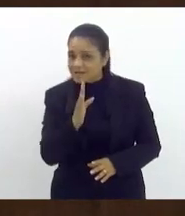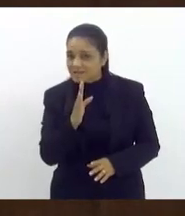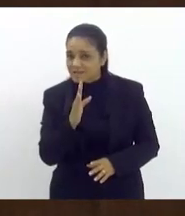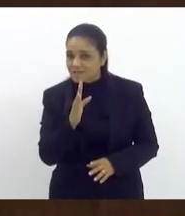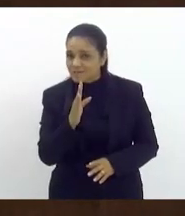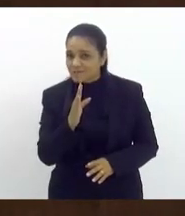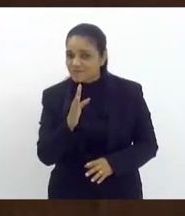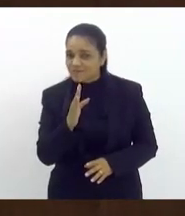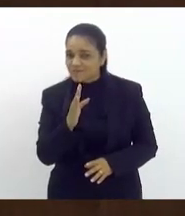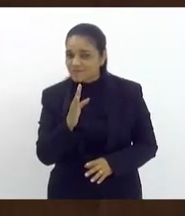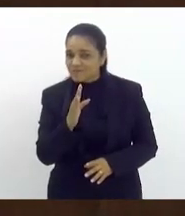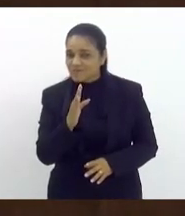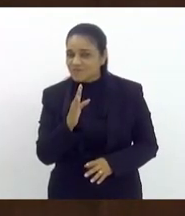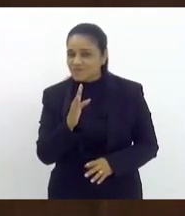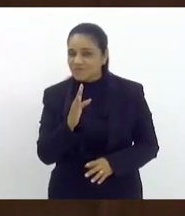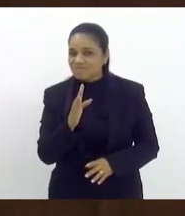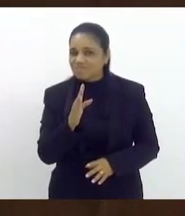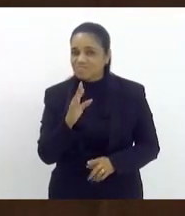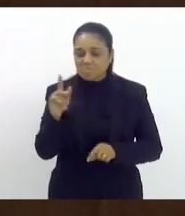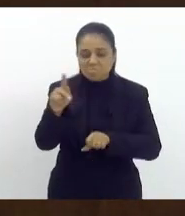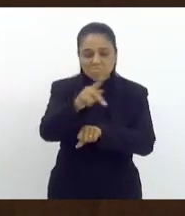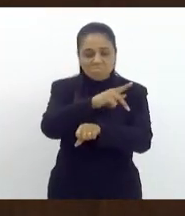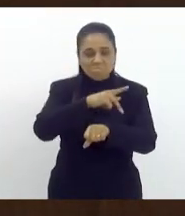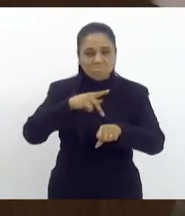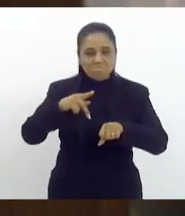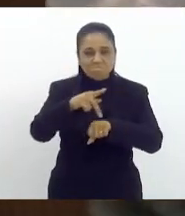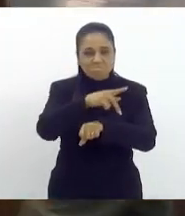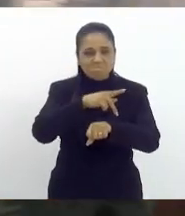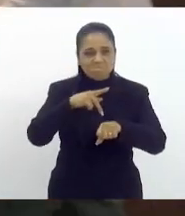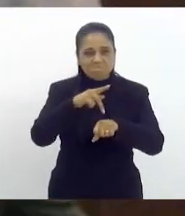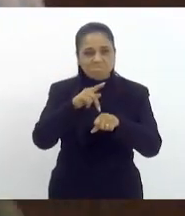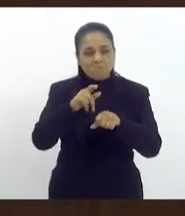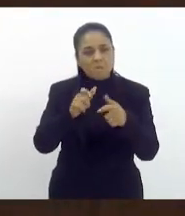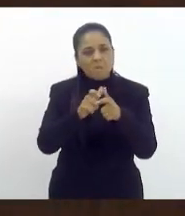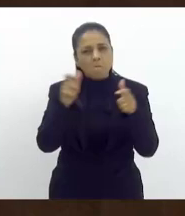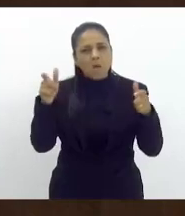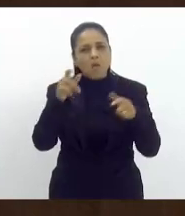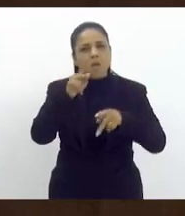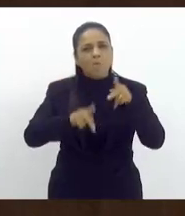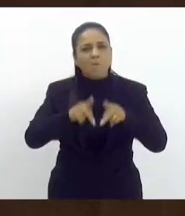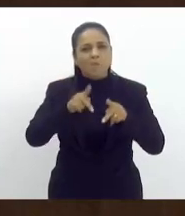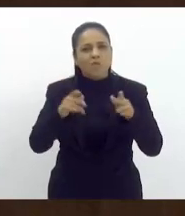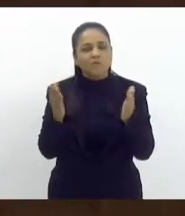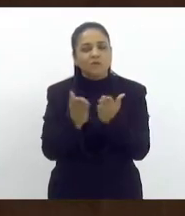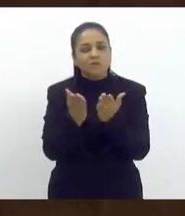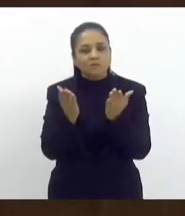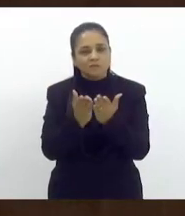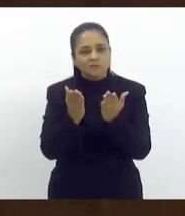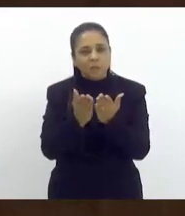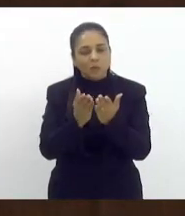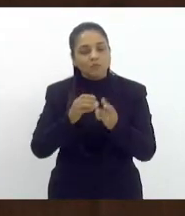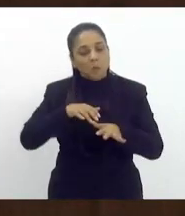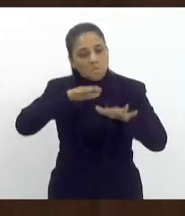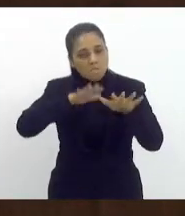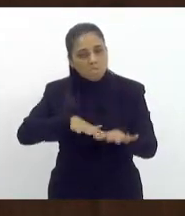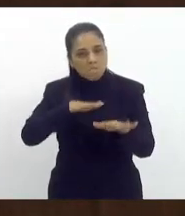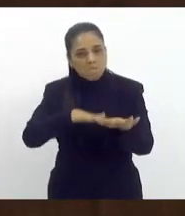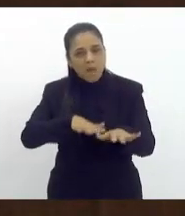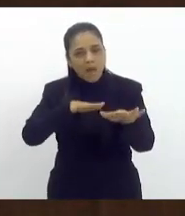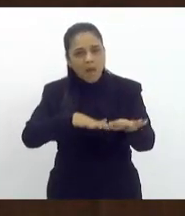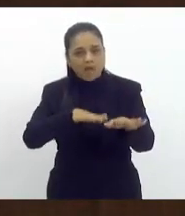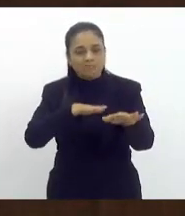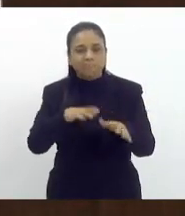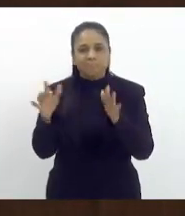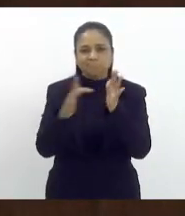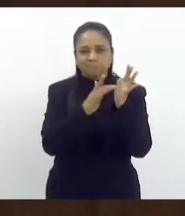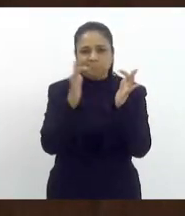não é somos um país na sua maioria cristãos e marchar para Jesus com certeza é